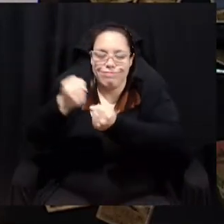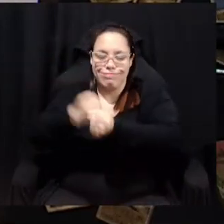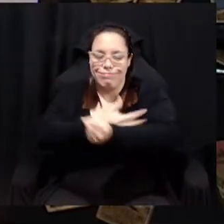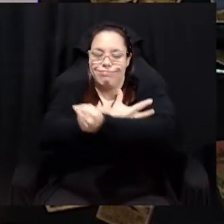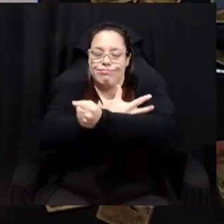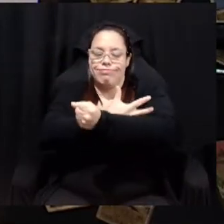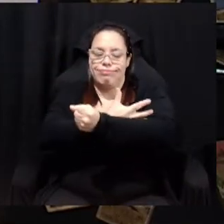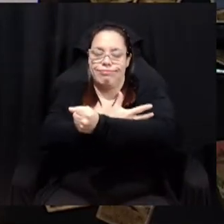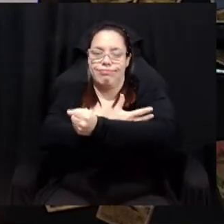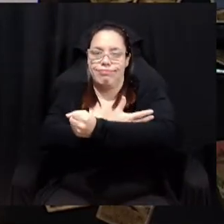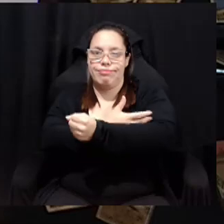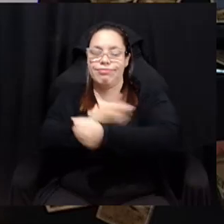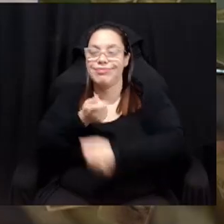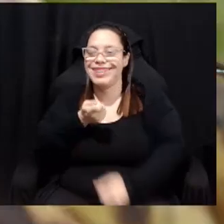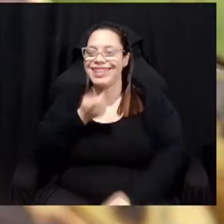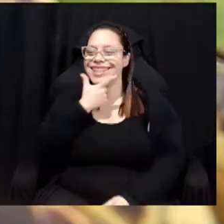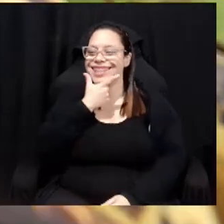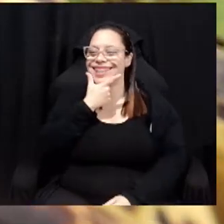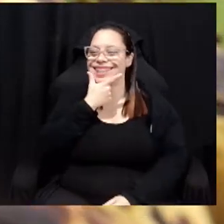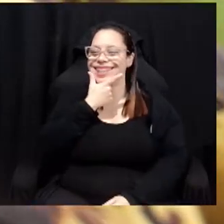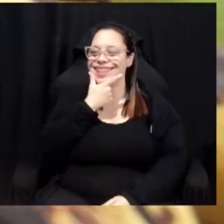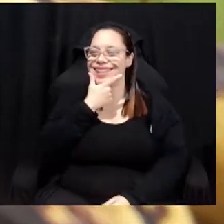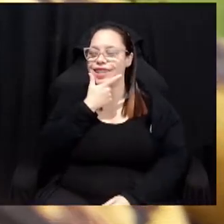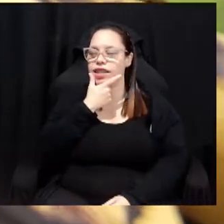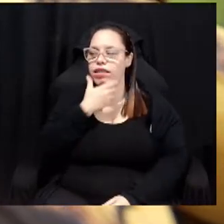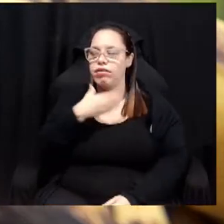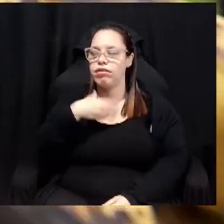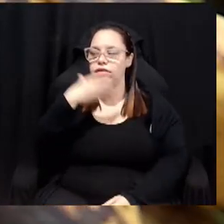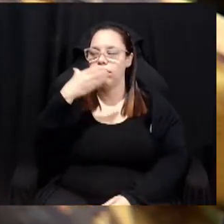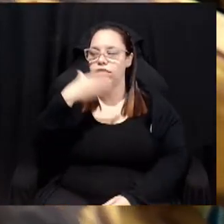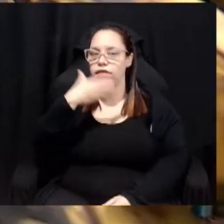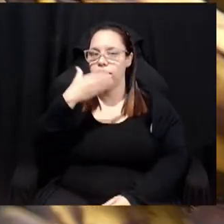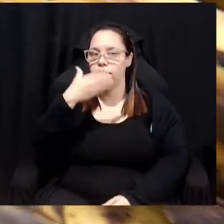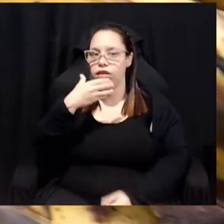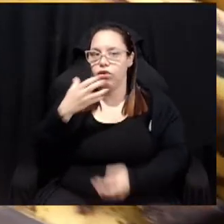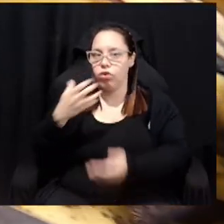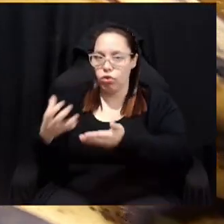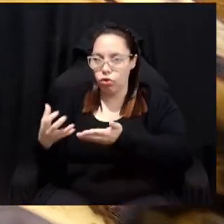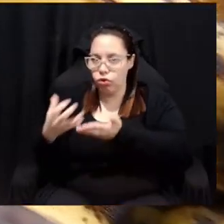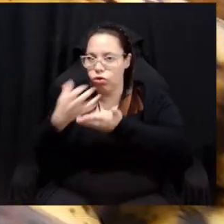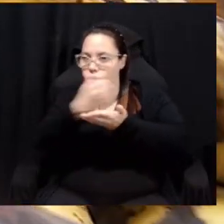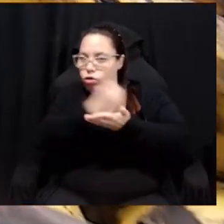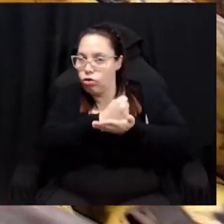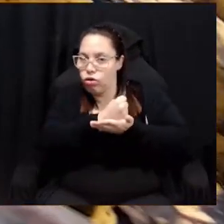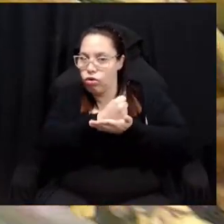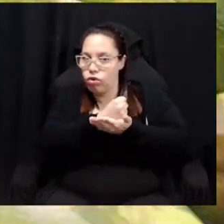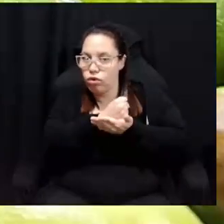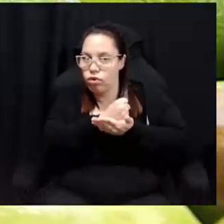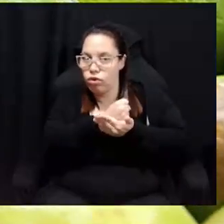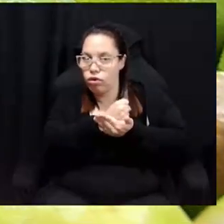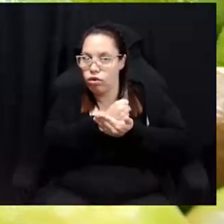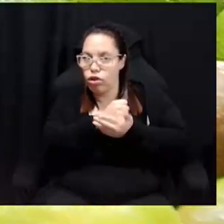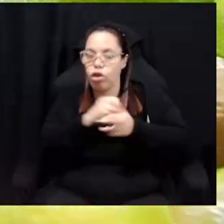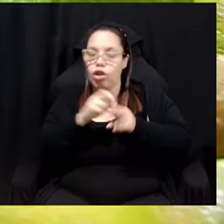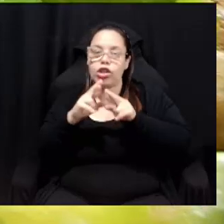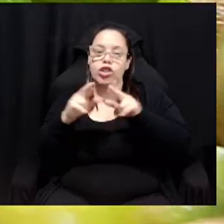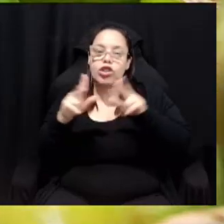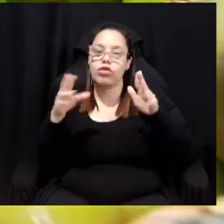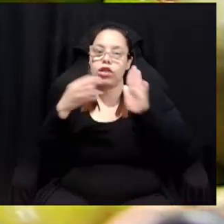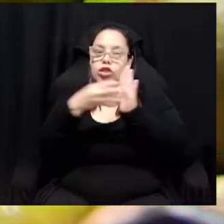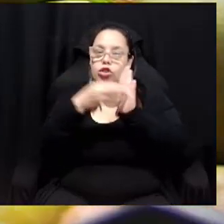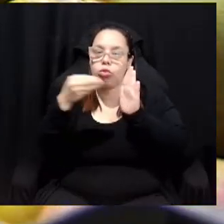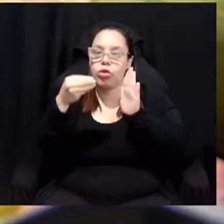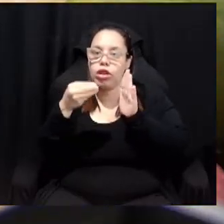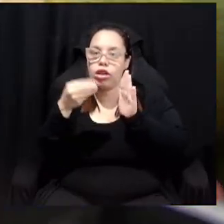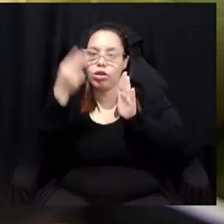tira sorrisos, né? Que seria frutas, nós resgatamos frutas fora do padrão estético. O que seria? Aquelas frutas